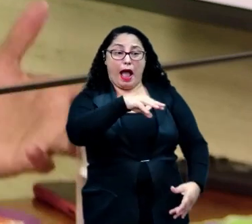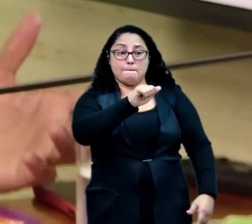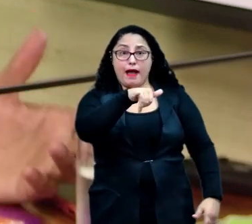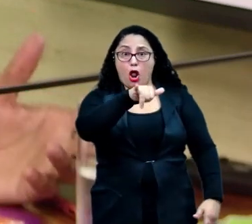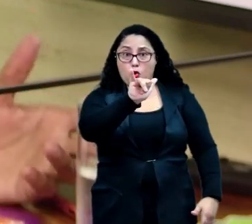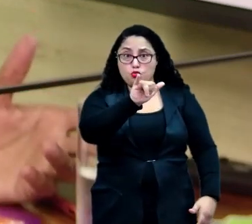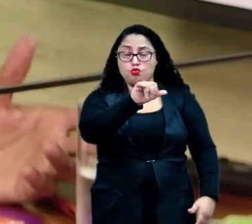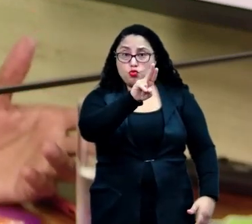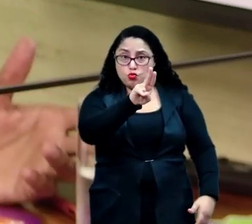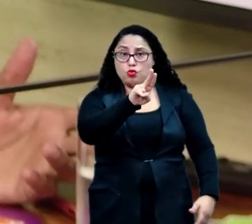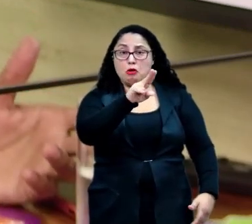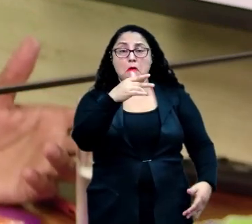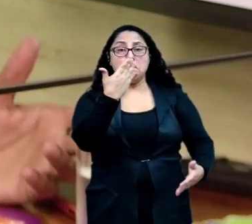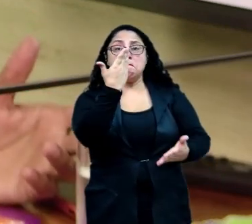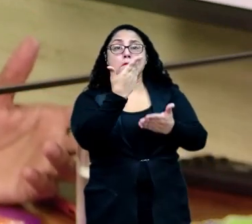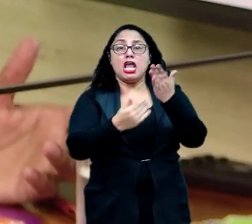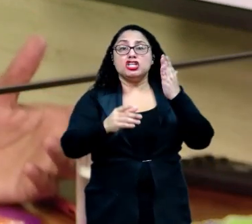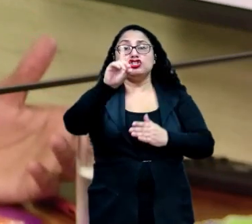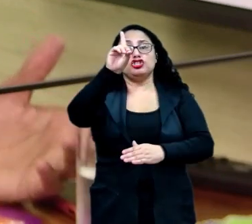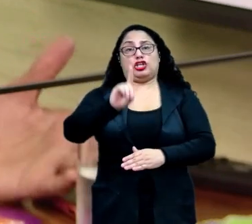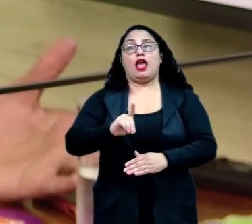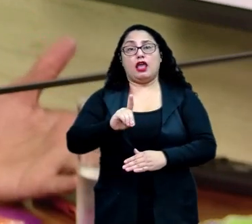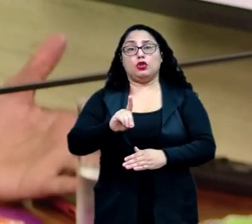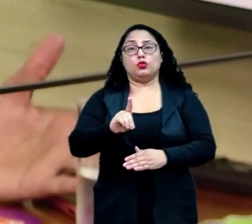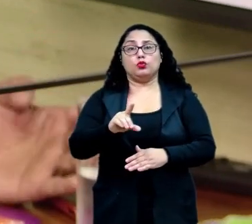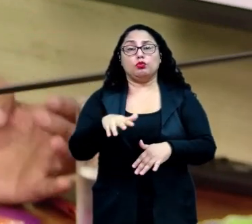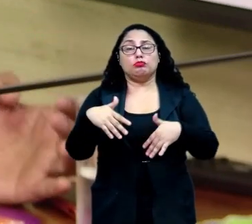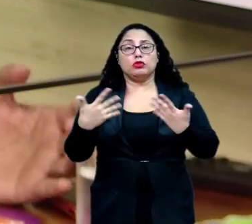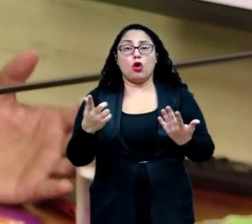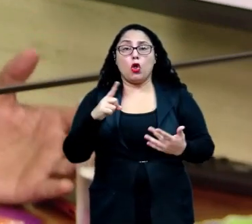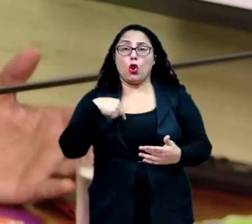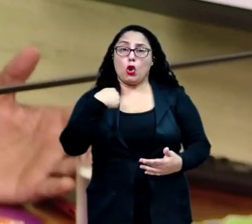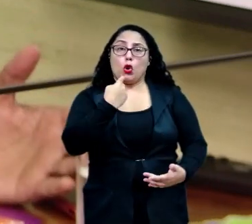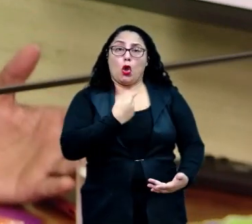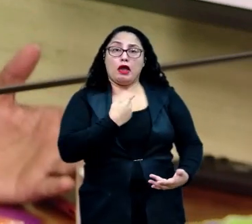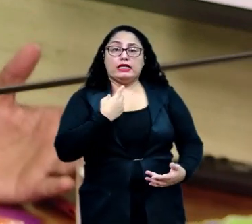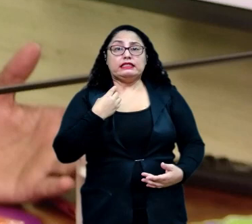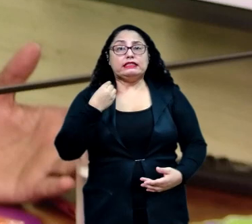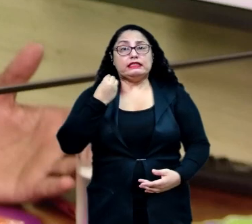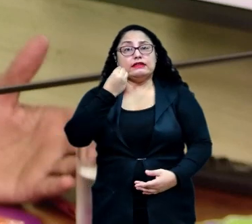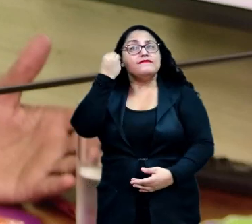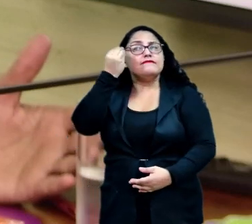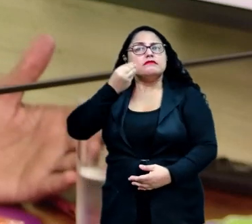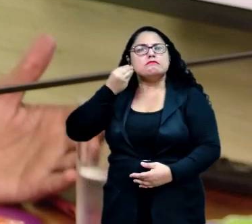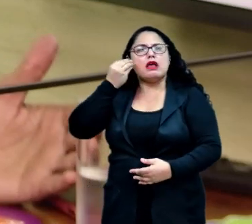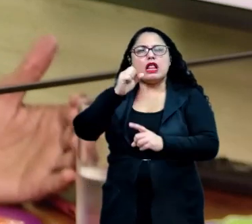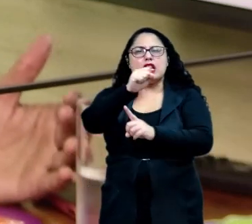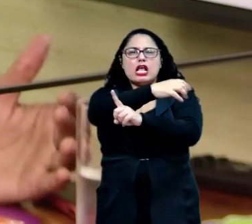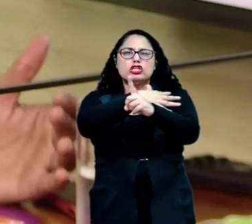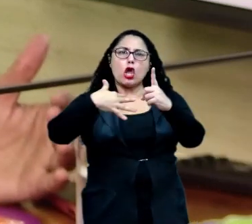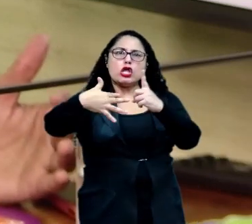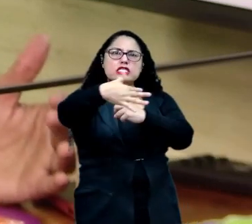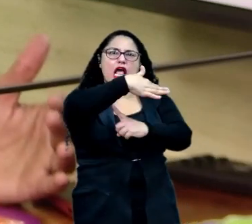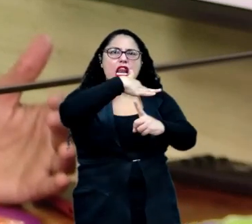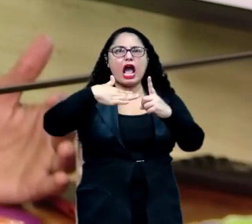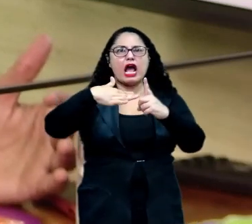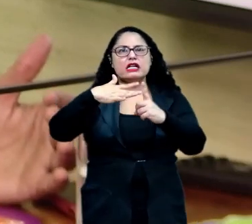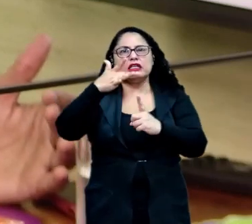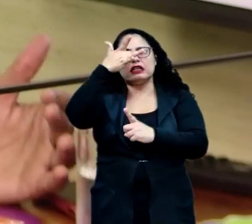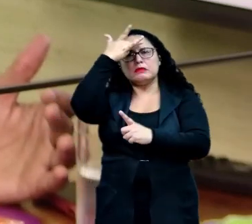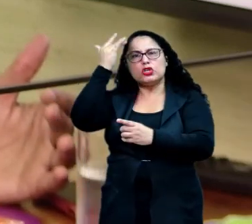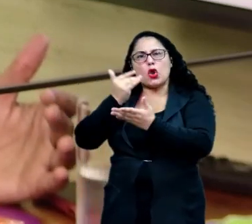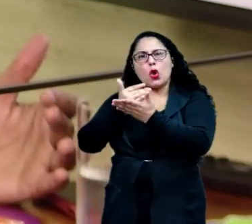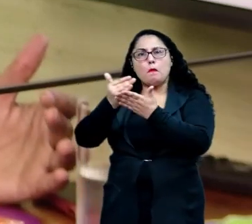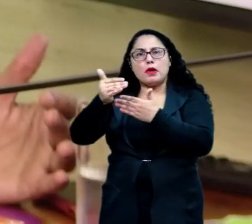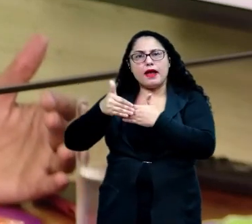perdi direitos. E é isso, sabe? A gente viveu nessa sociedade ainda. As pessoas que estão começando